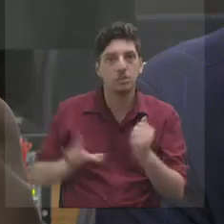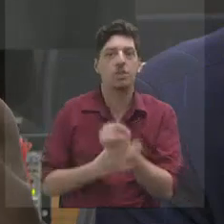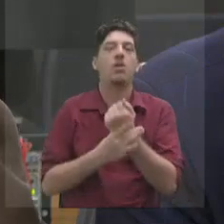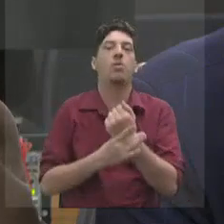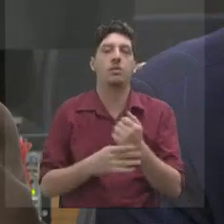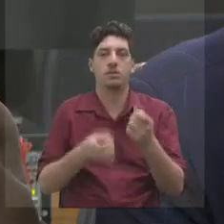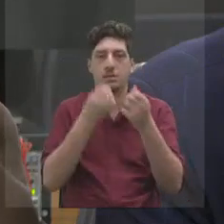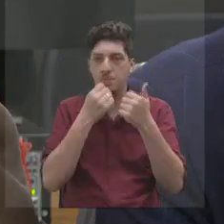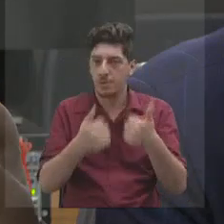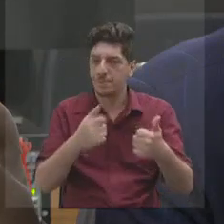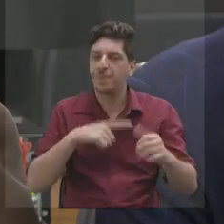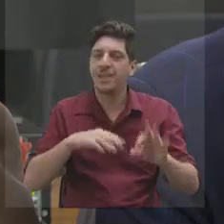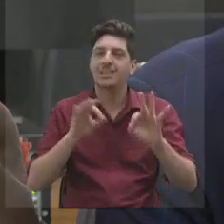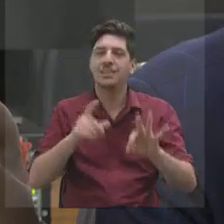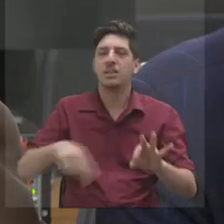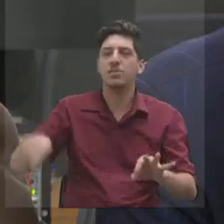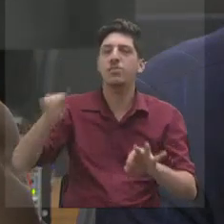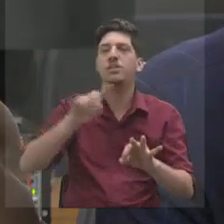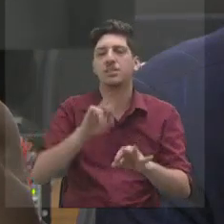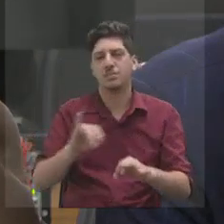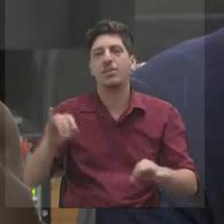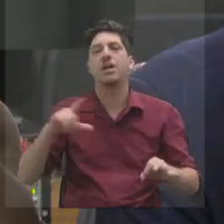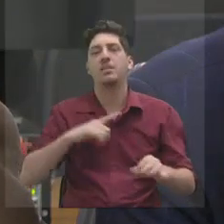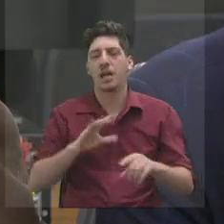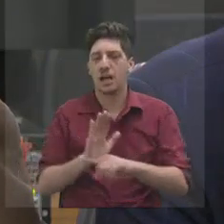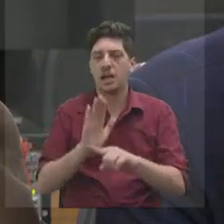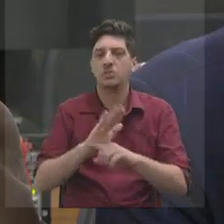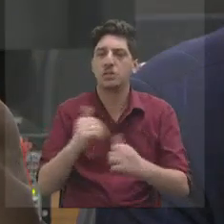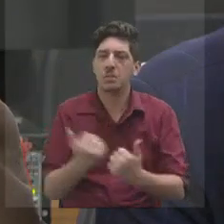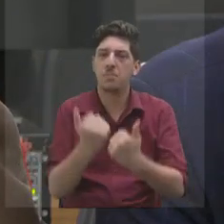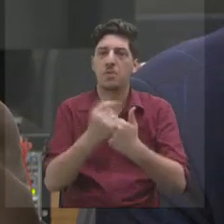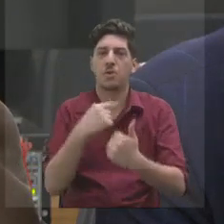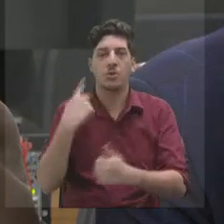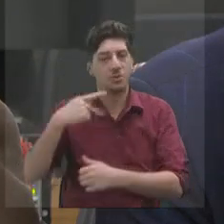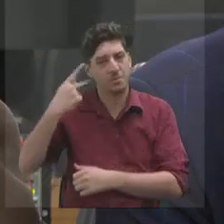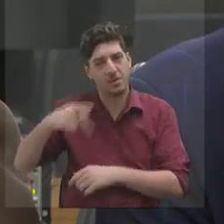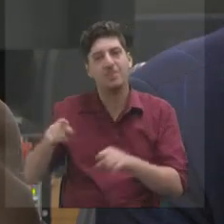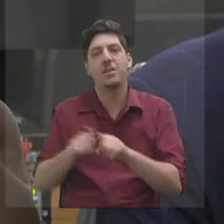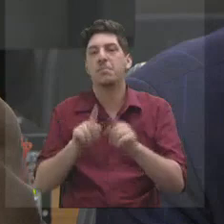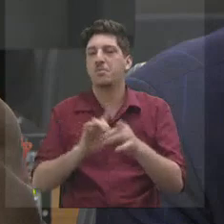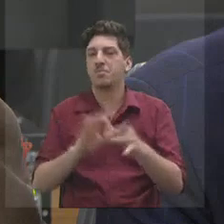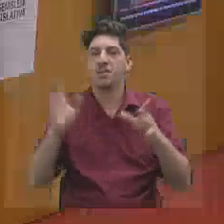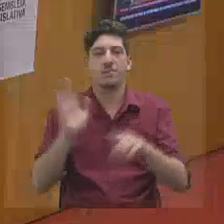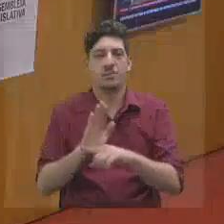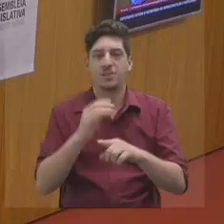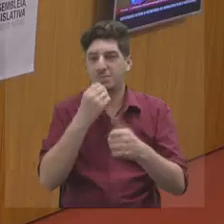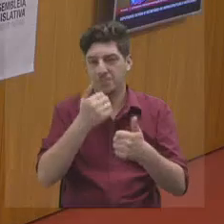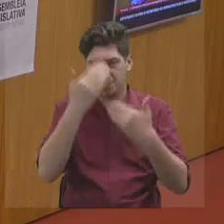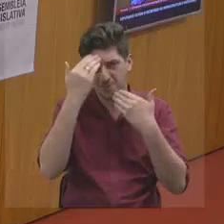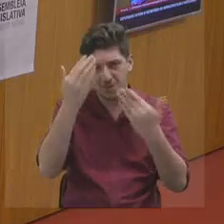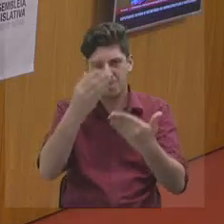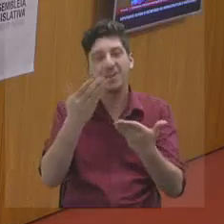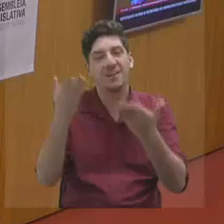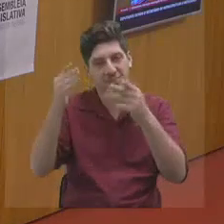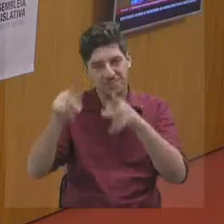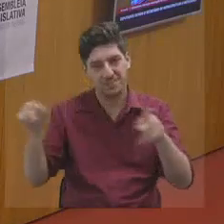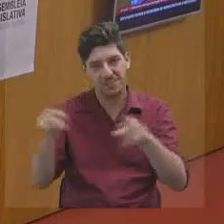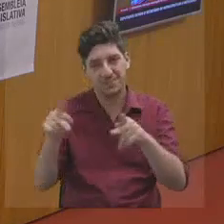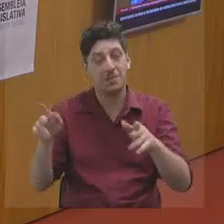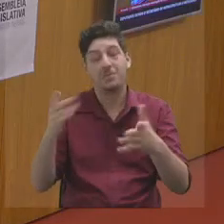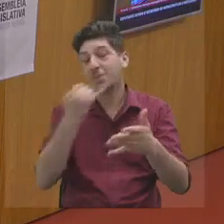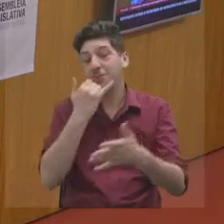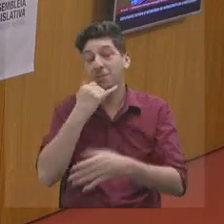que dá perto de vocês vai ter essa contribuição e nós comprar parlamentares nosso mandato também vai estar à disposição Muito obrigado obrigado senhor presidente